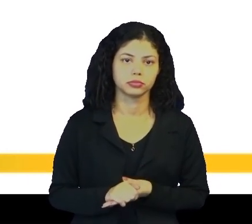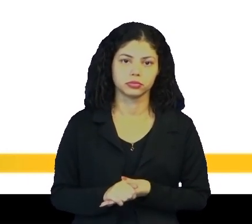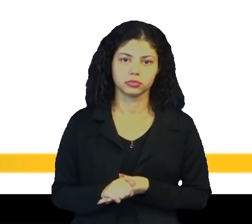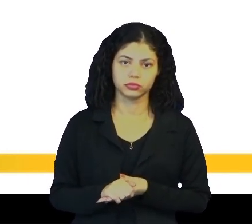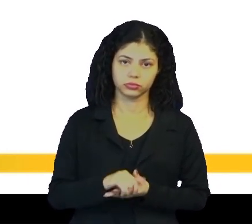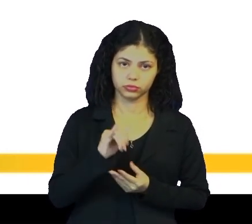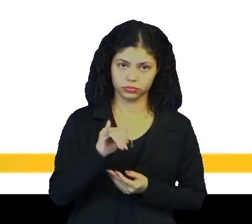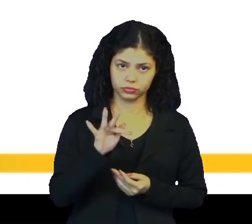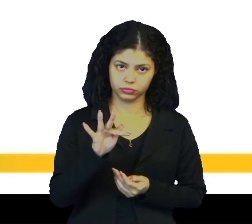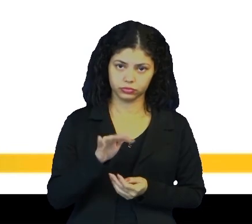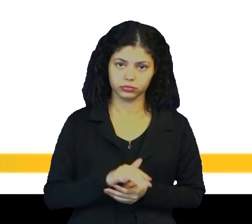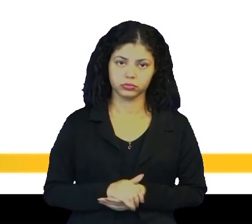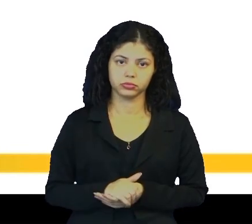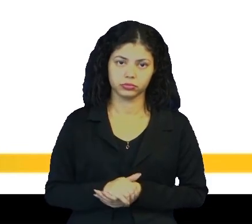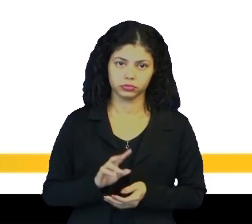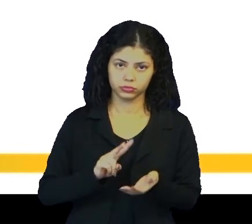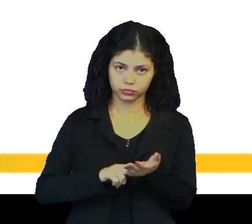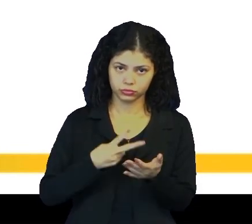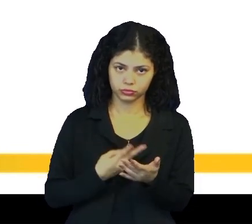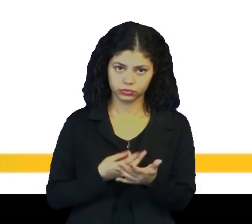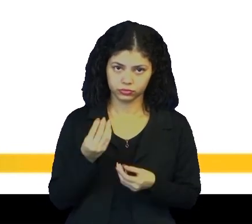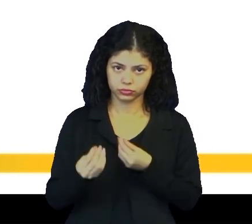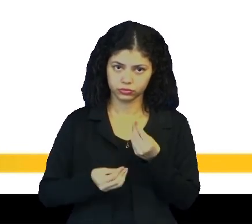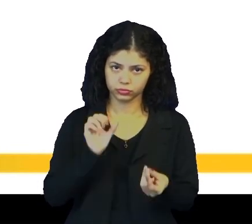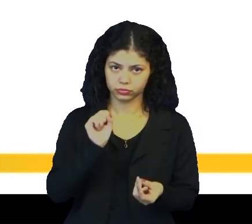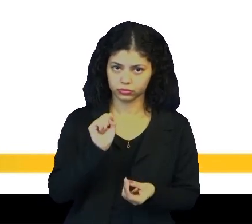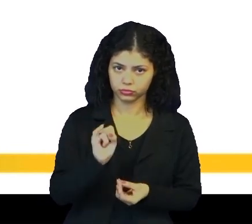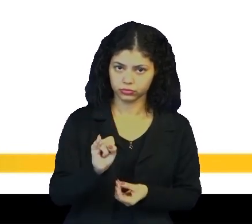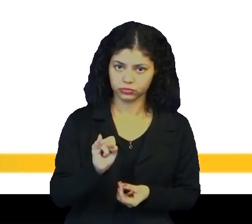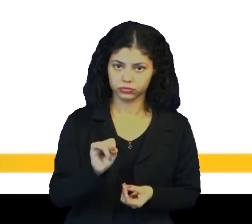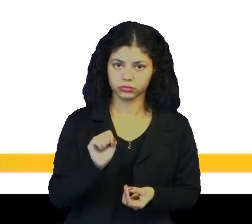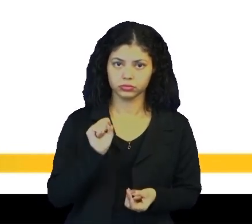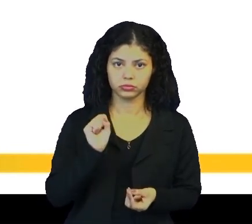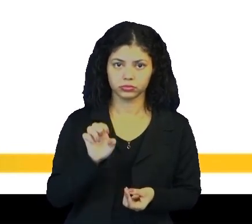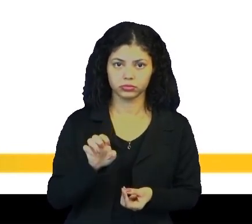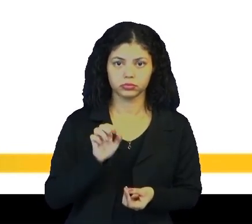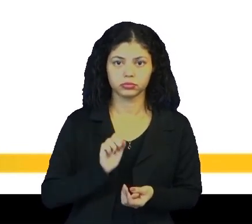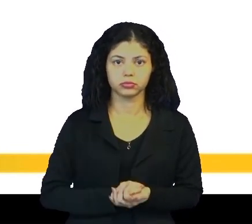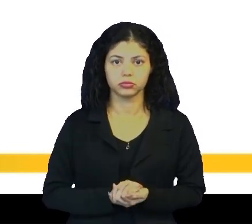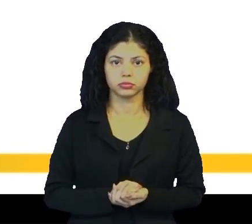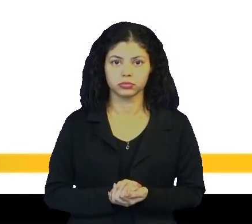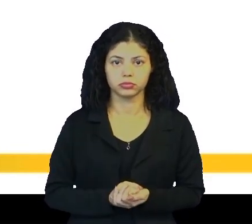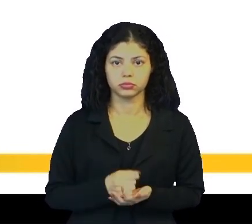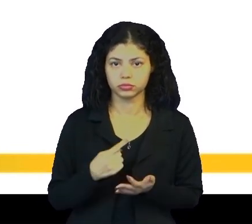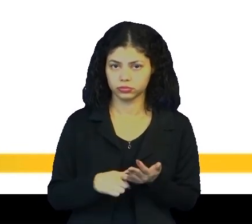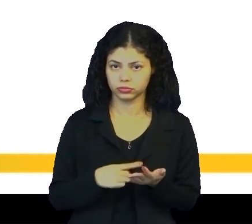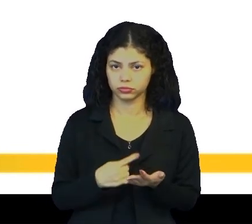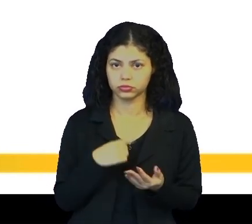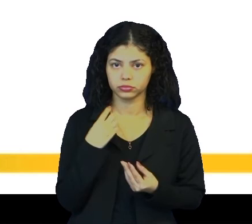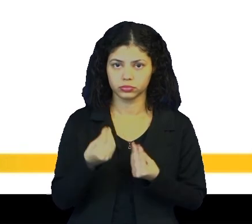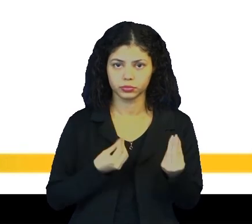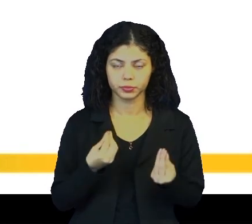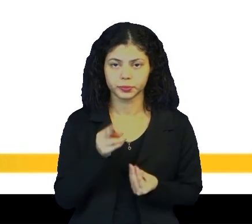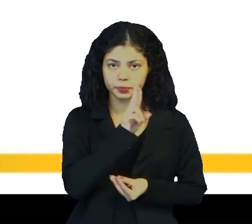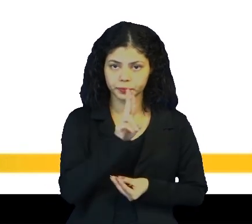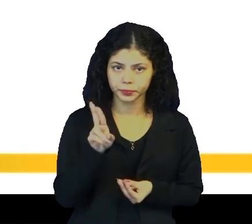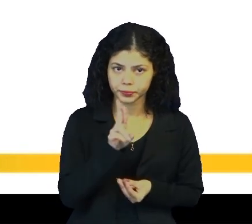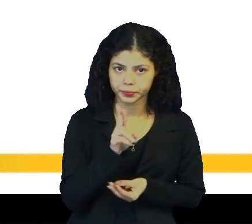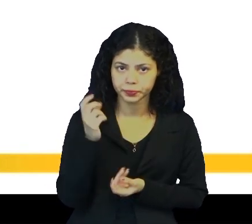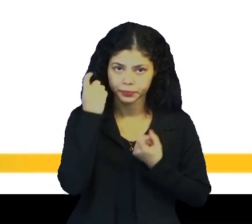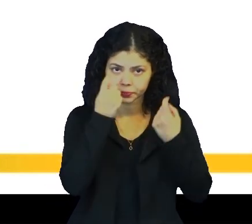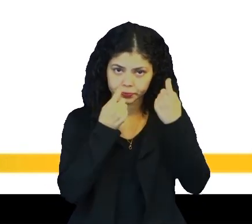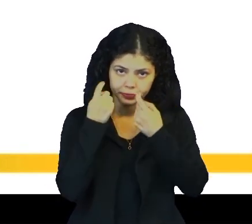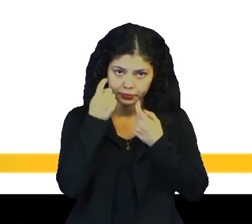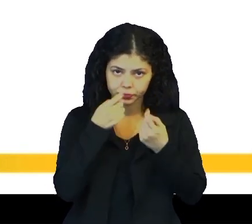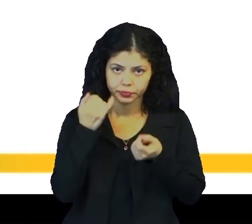Nós temos o if, traduzido como se, é uma conjunção condicional. Conforme o nome indica, ela